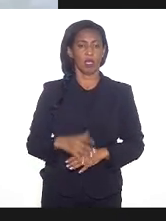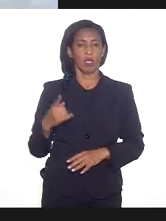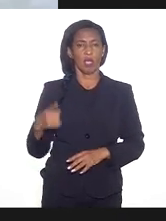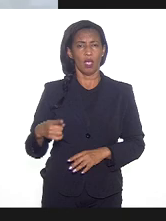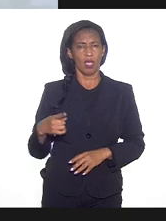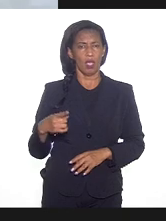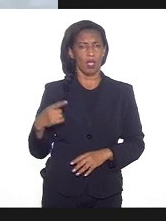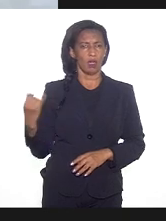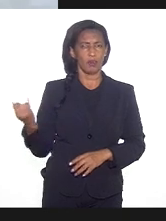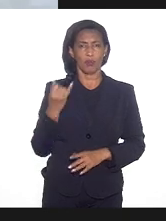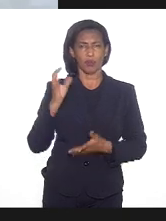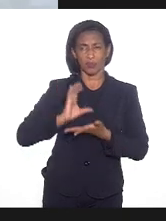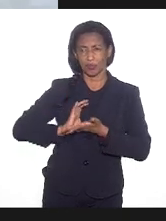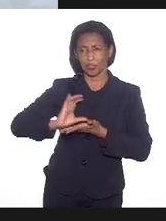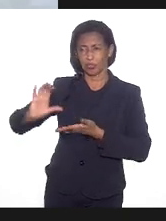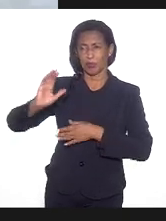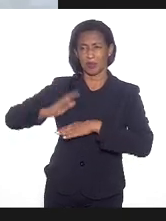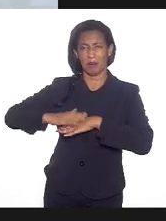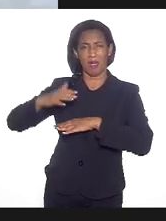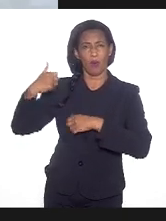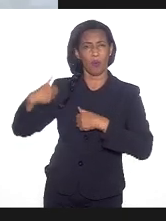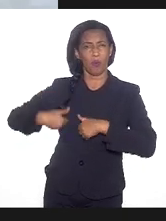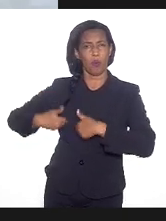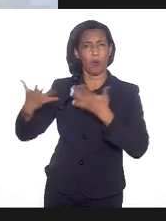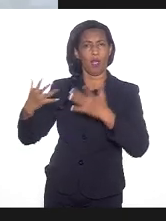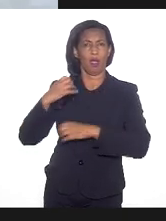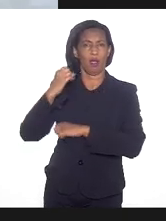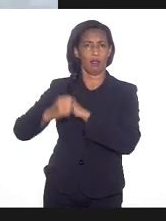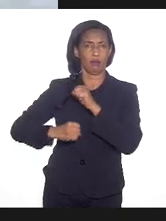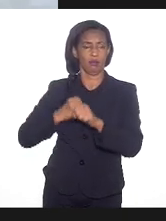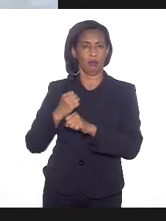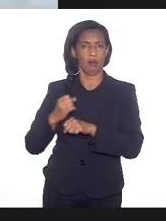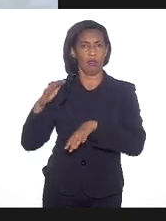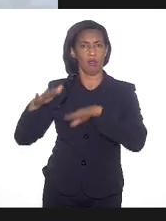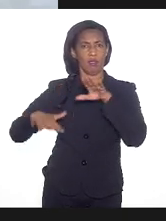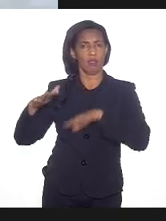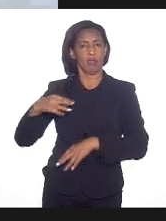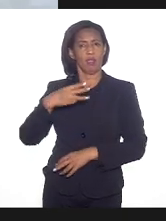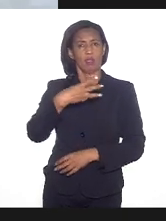função de despesa mais alta no orçamento anual, equivalente a